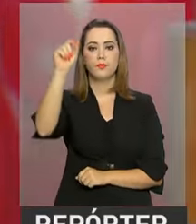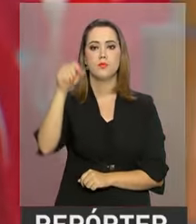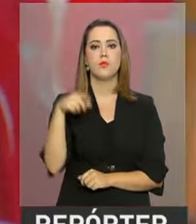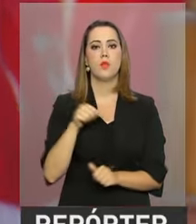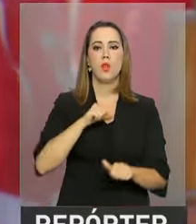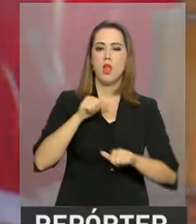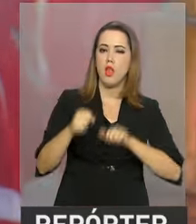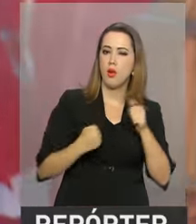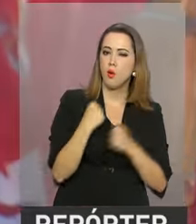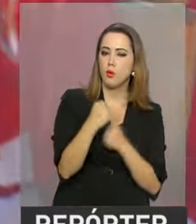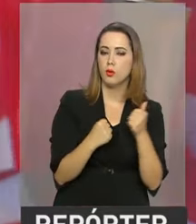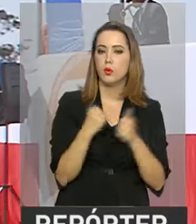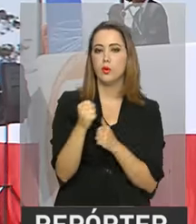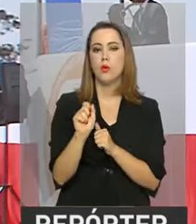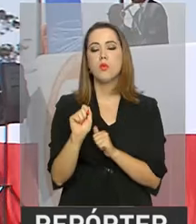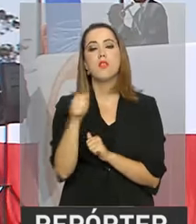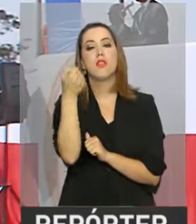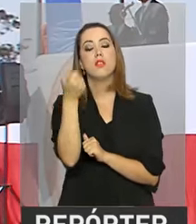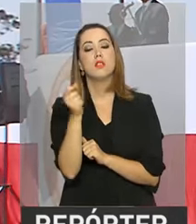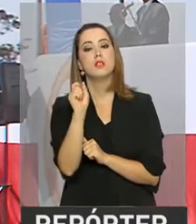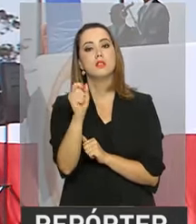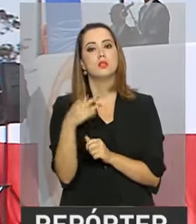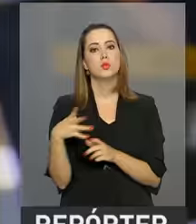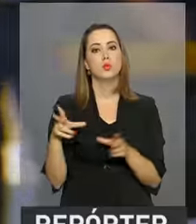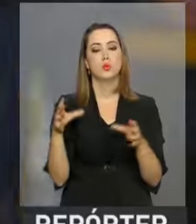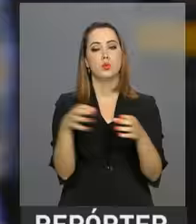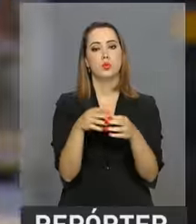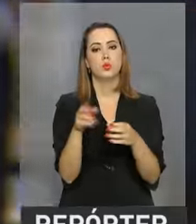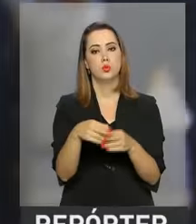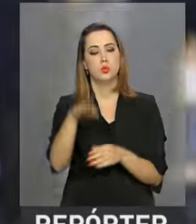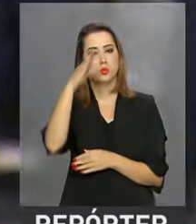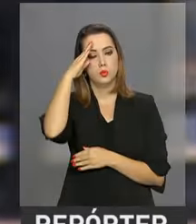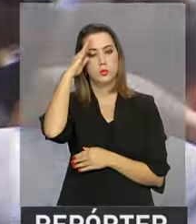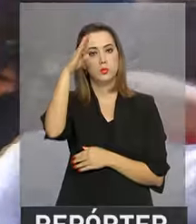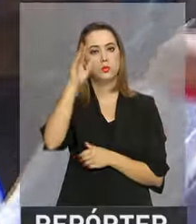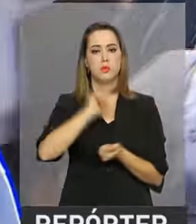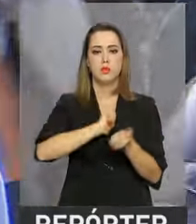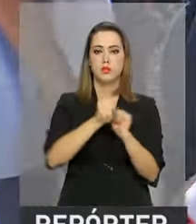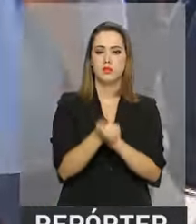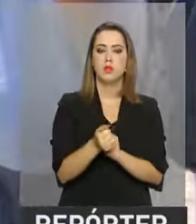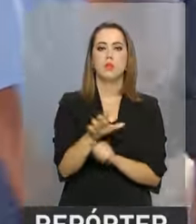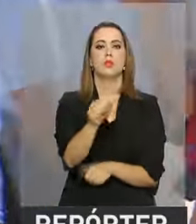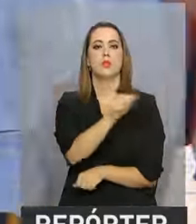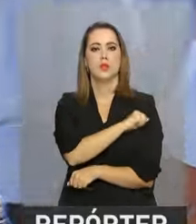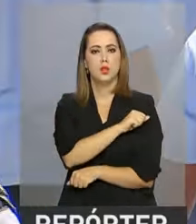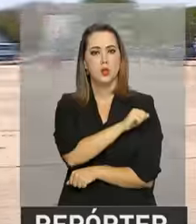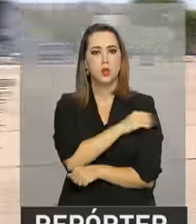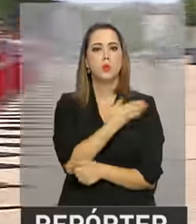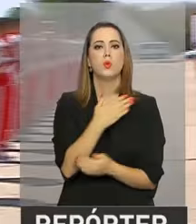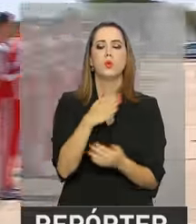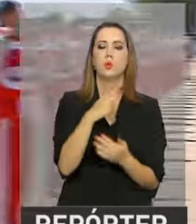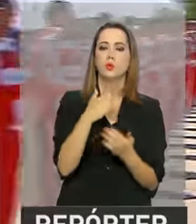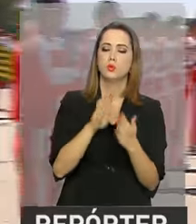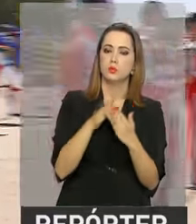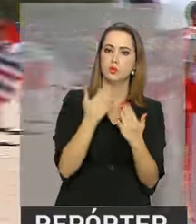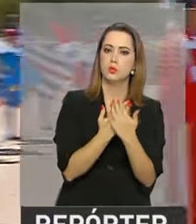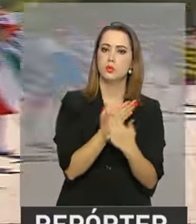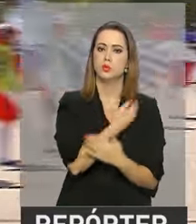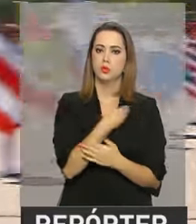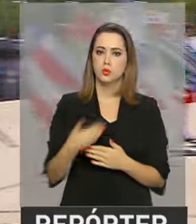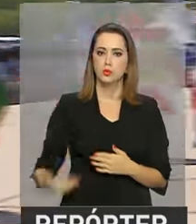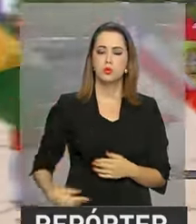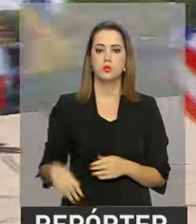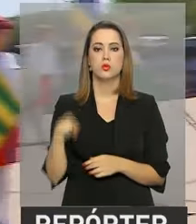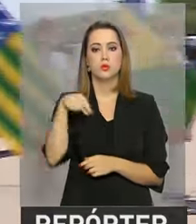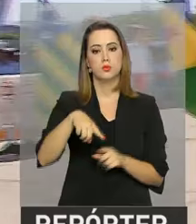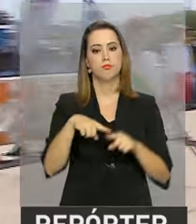fogo simbólico que reuniu autoridades militares, atletas e estudantes de escolas públicas na Praça dos Três